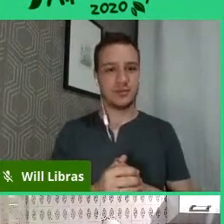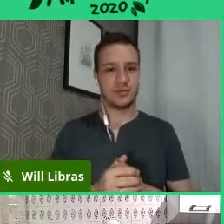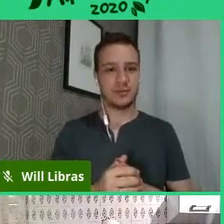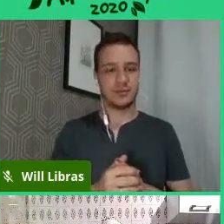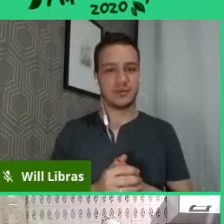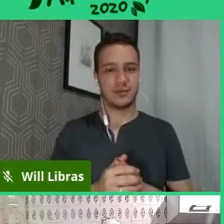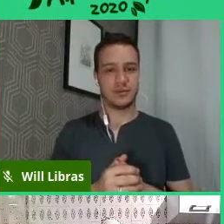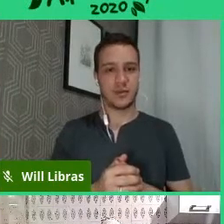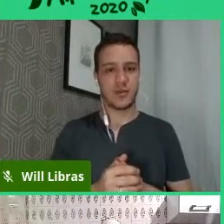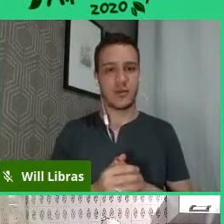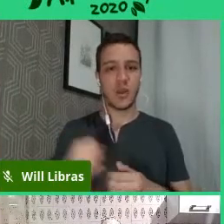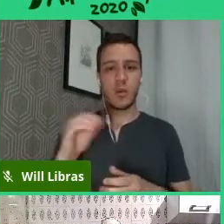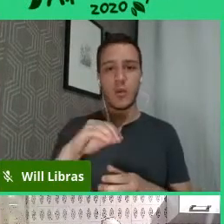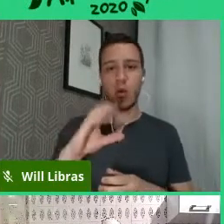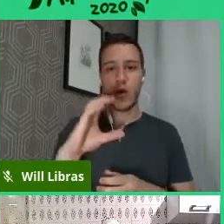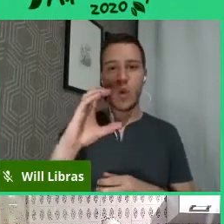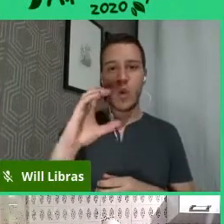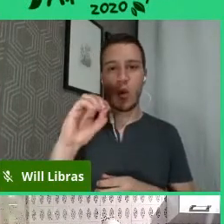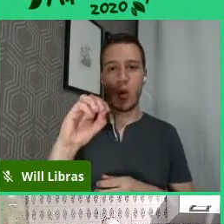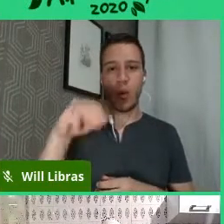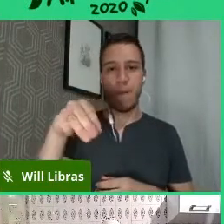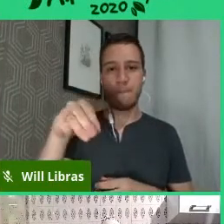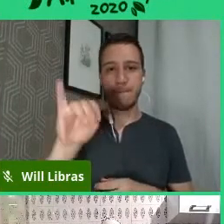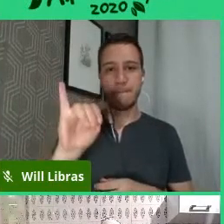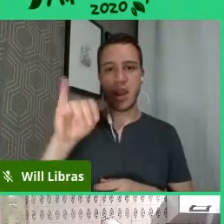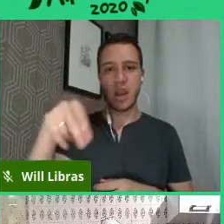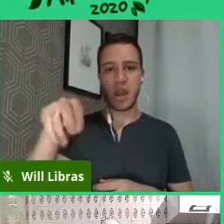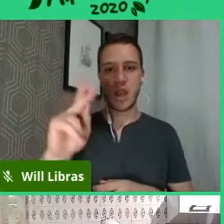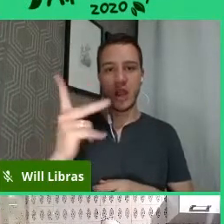de cominho, que eu gosto para dar um gostinho.